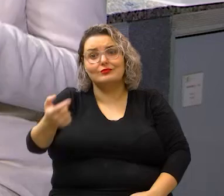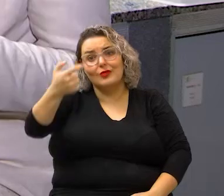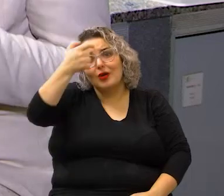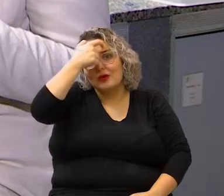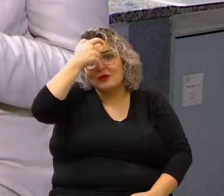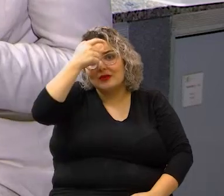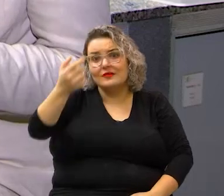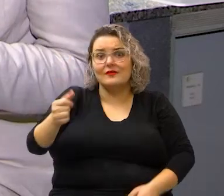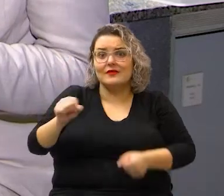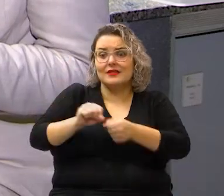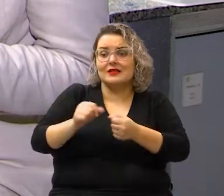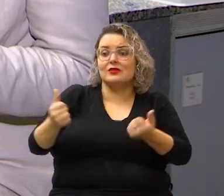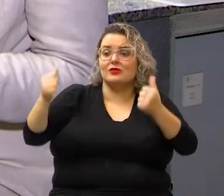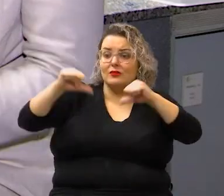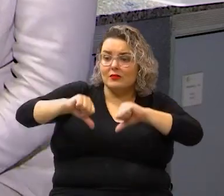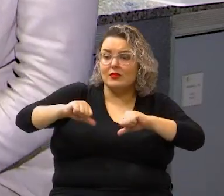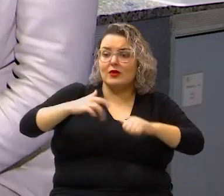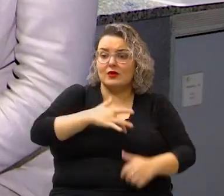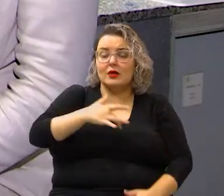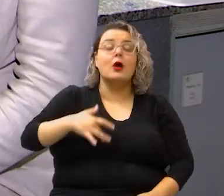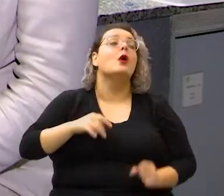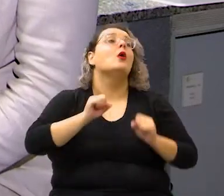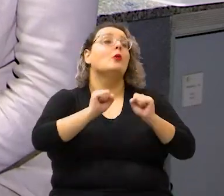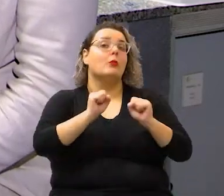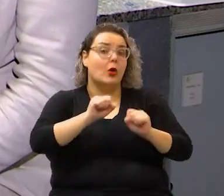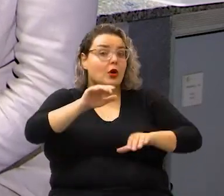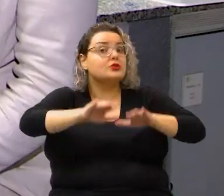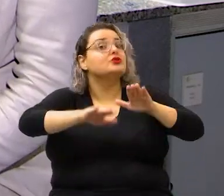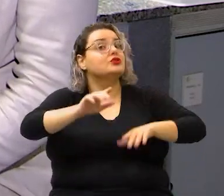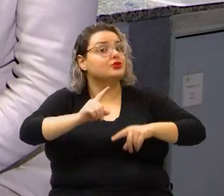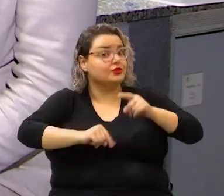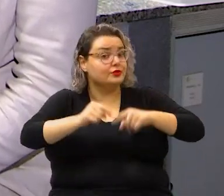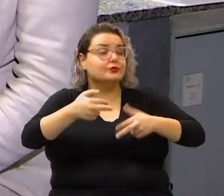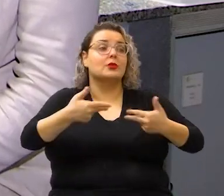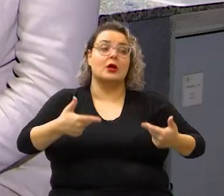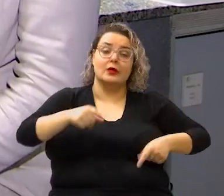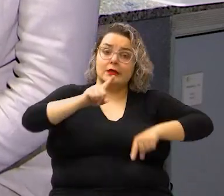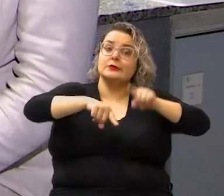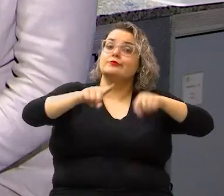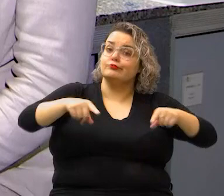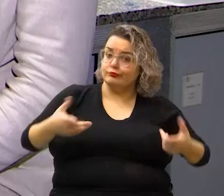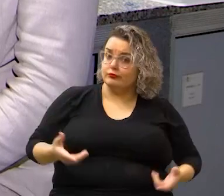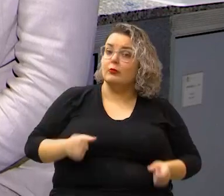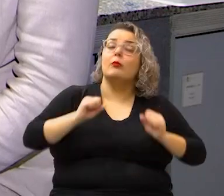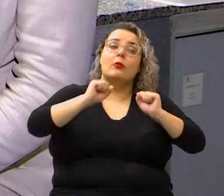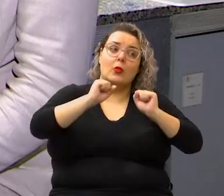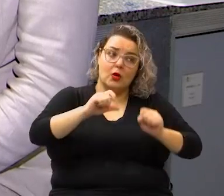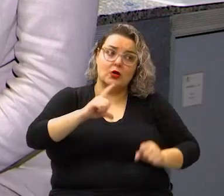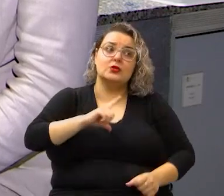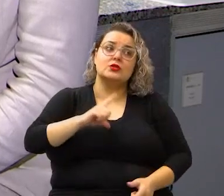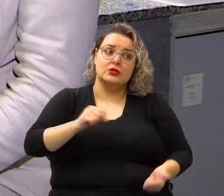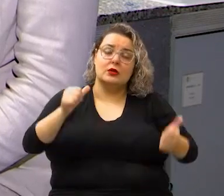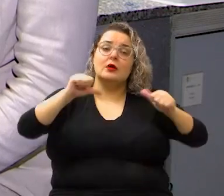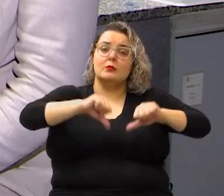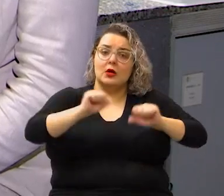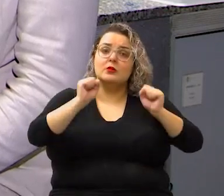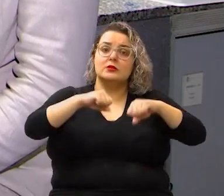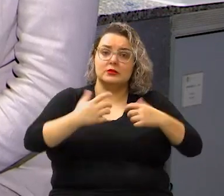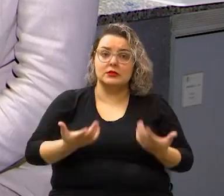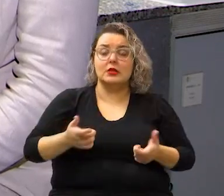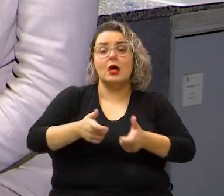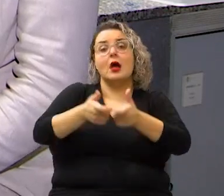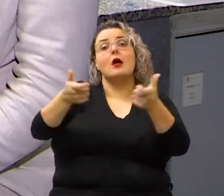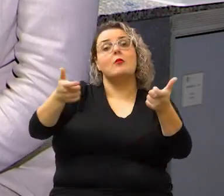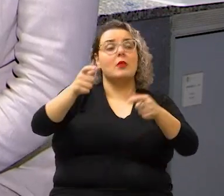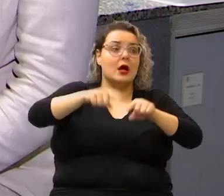estar fazendo mal à saúde. Pode, dependendo do produto que tiver ali como adulterante, pode chegar a fazer mal. A